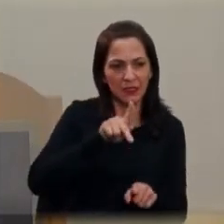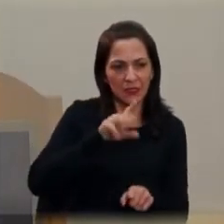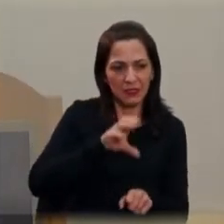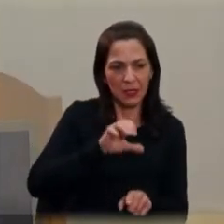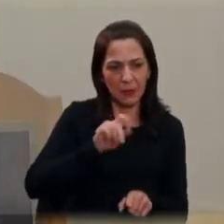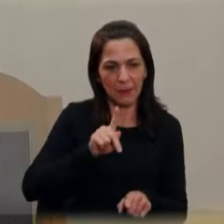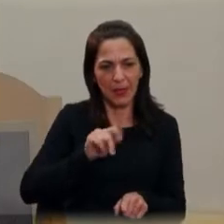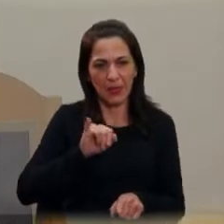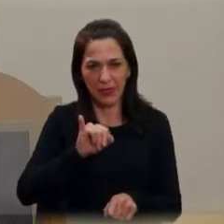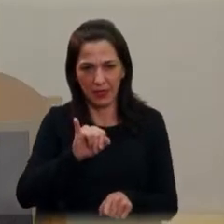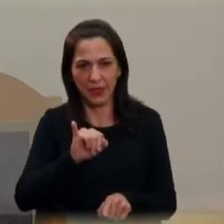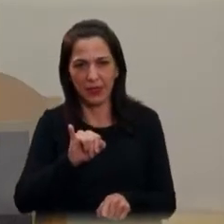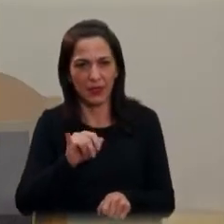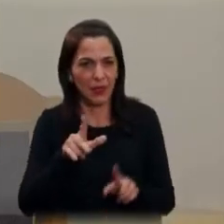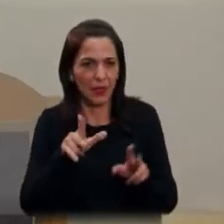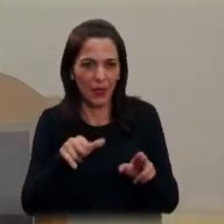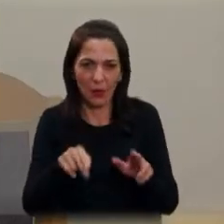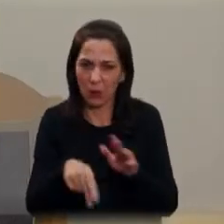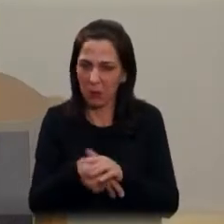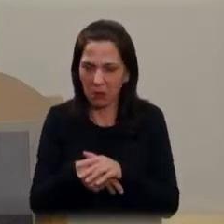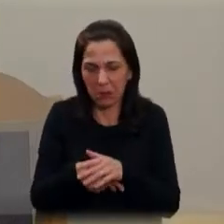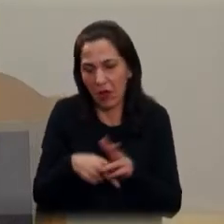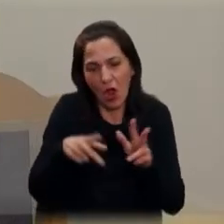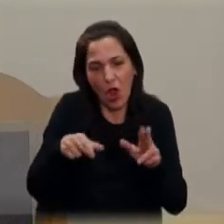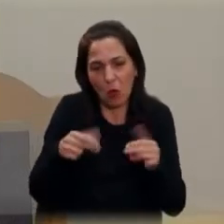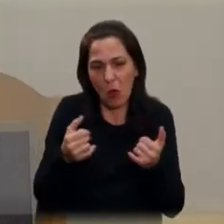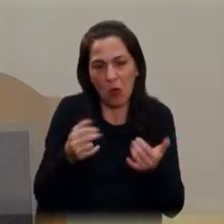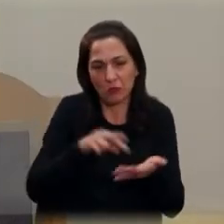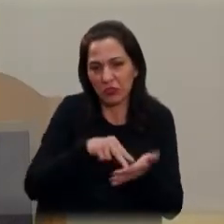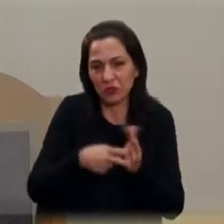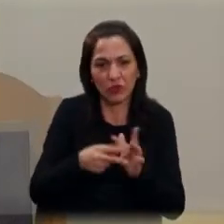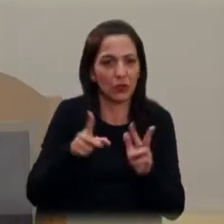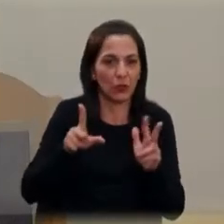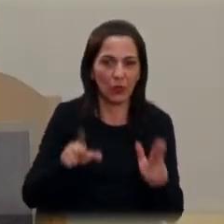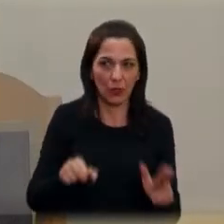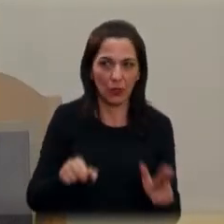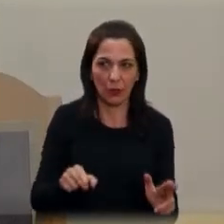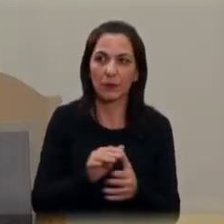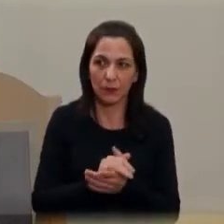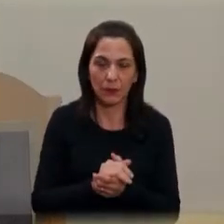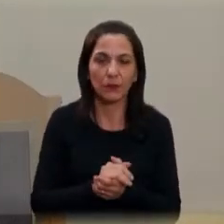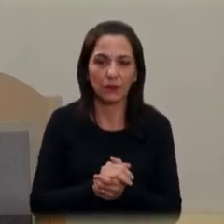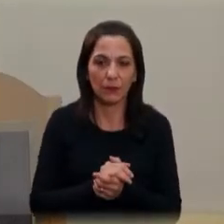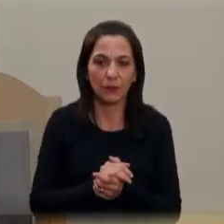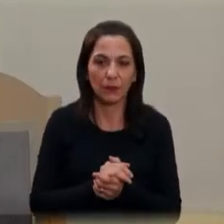comissão especial e comissão parlamentar. Aqui nós somos parlamentares também, então é comissão parlamentar de inquérito do mesmo jeito.